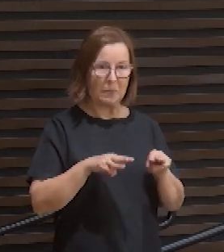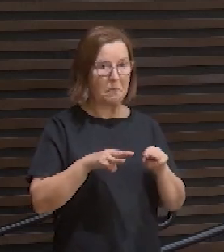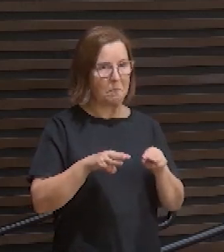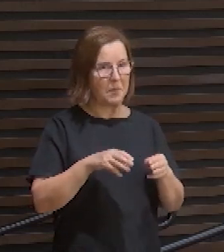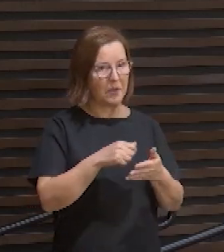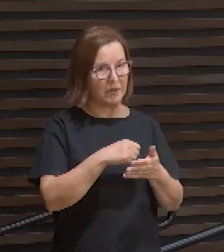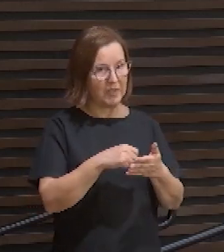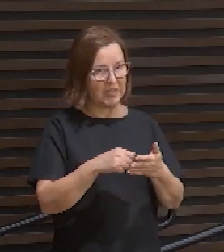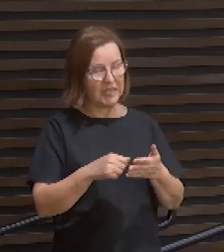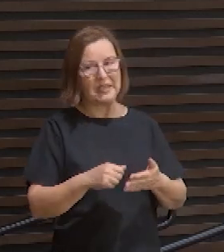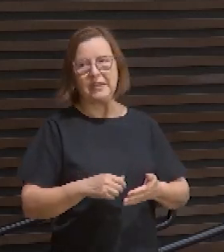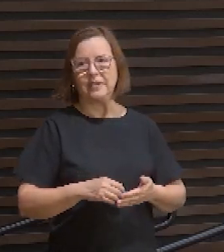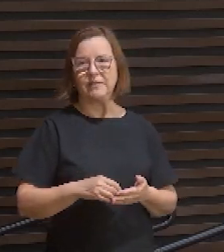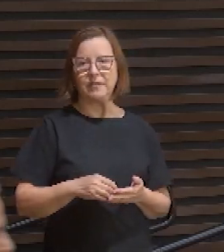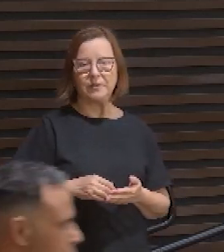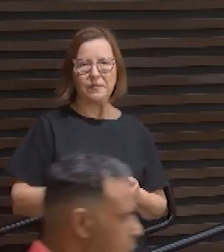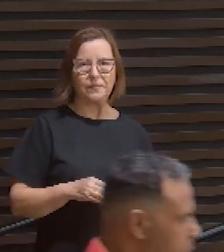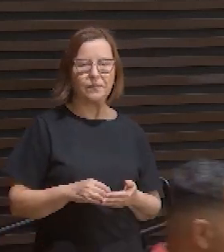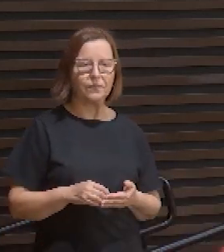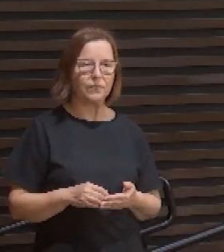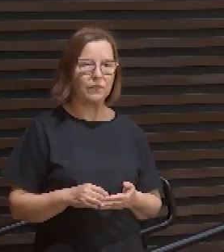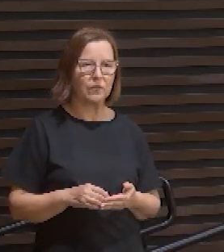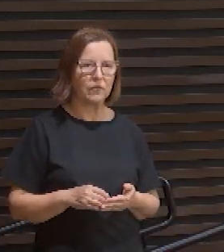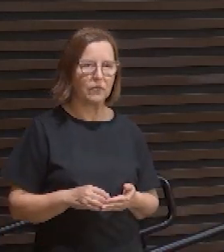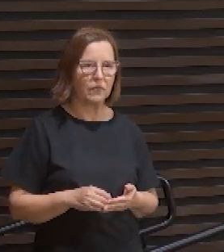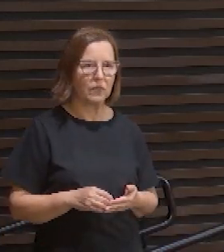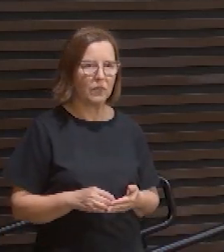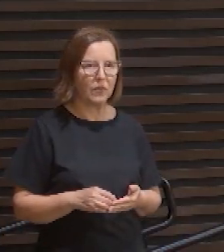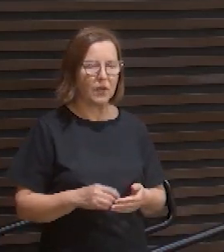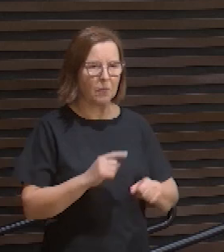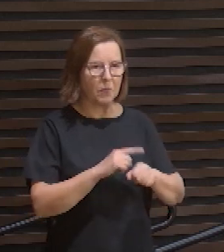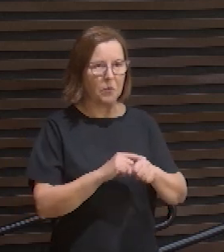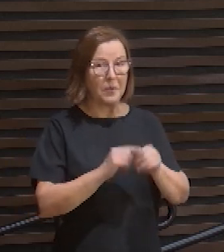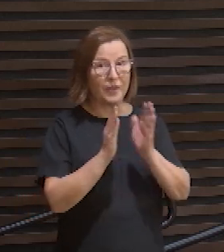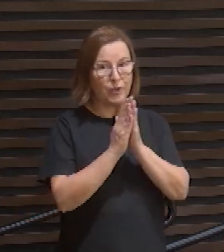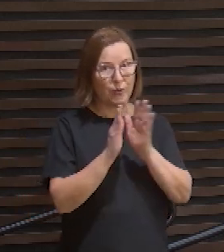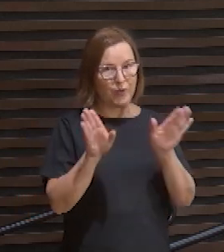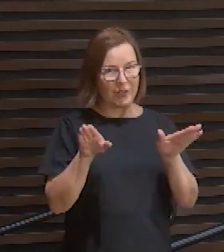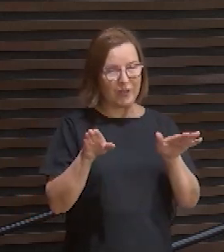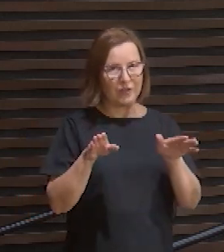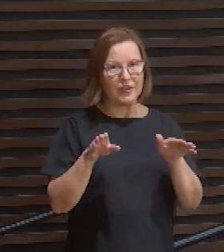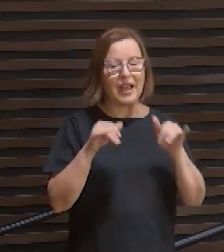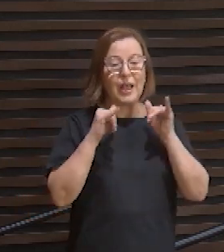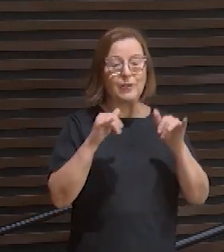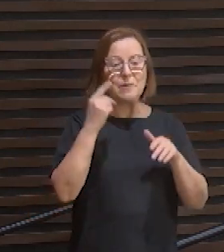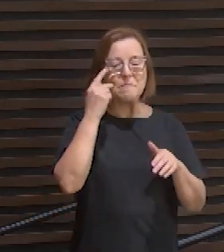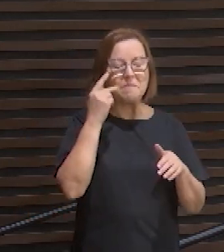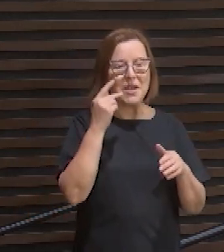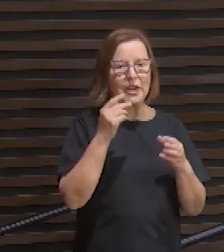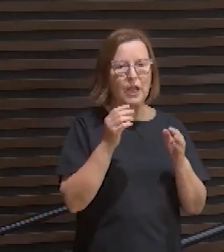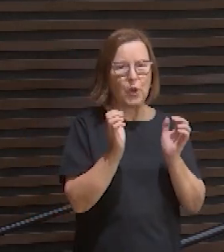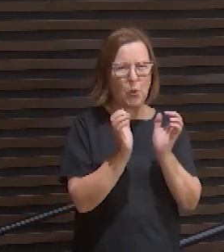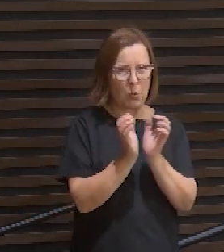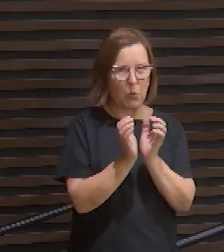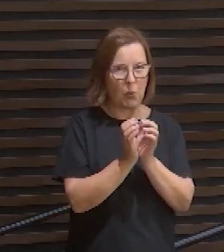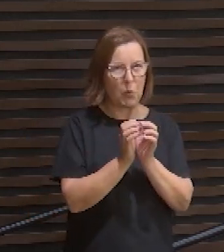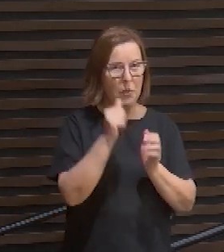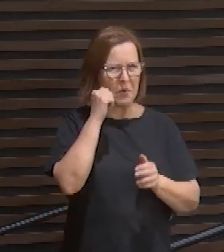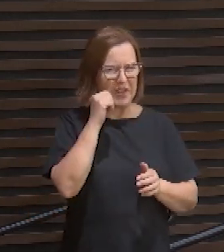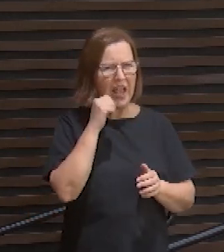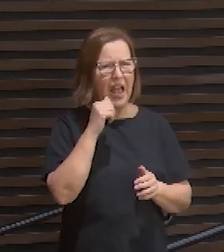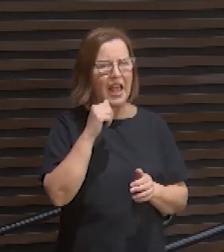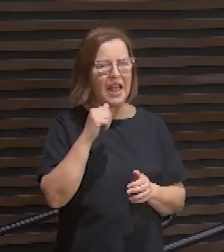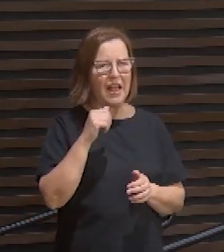ouvindo Pedro. Quando os anjos vão falar para as mulheres, vão dizer aos meus